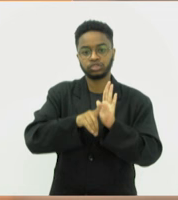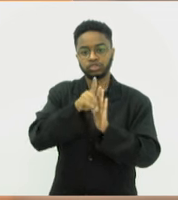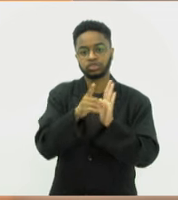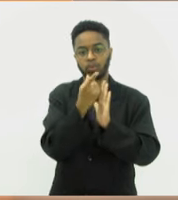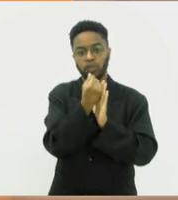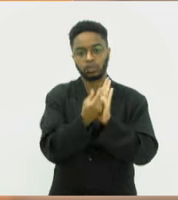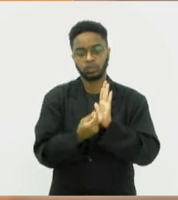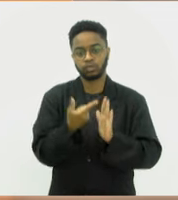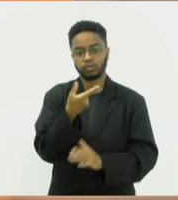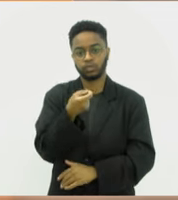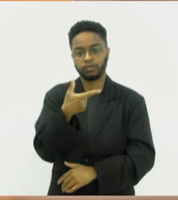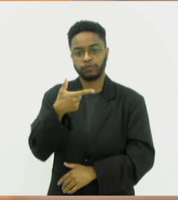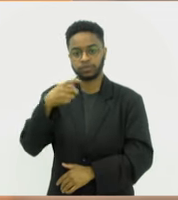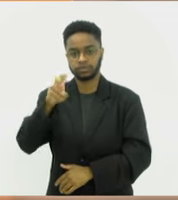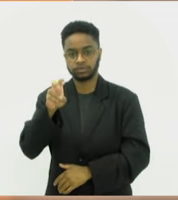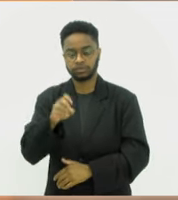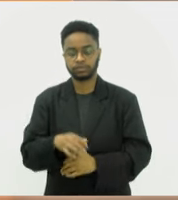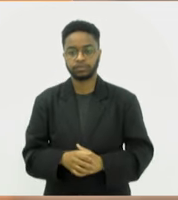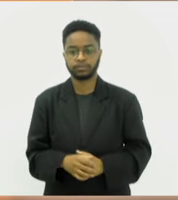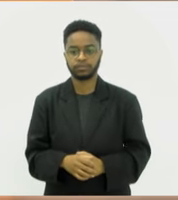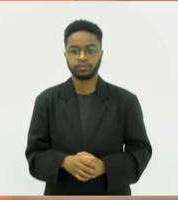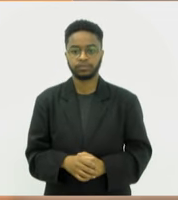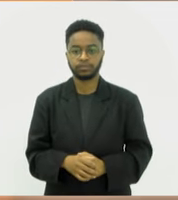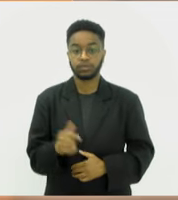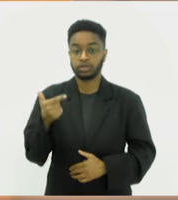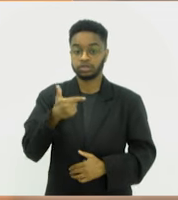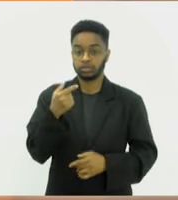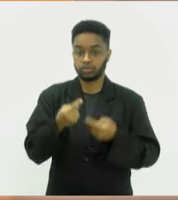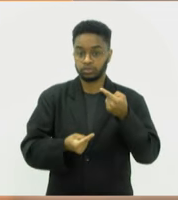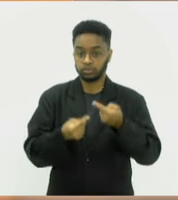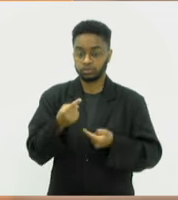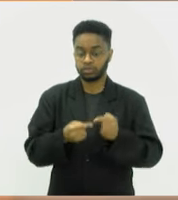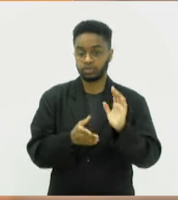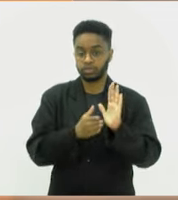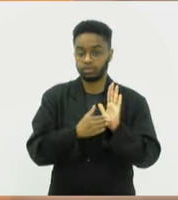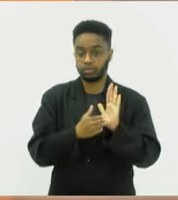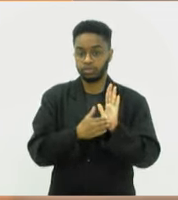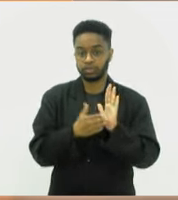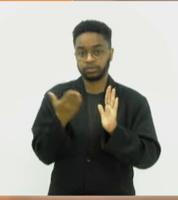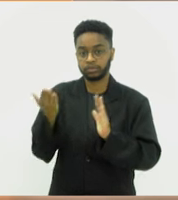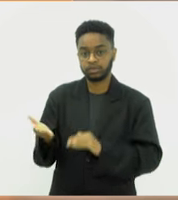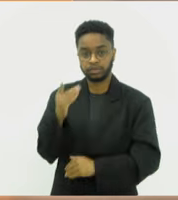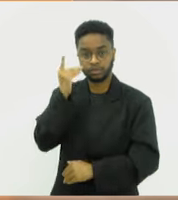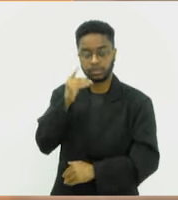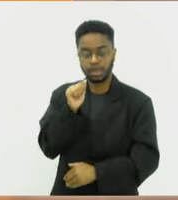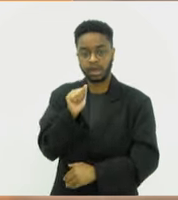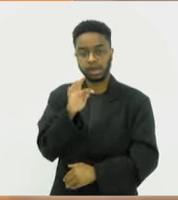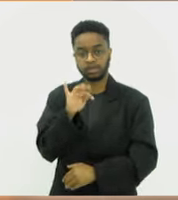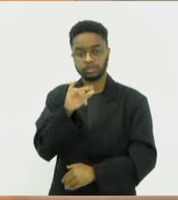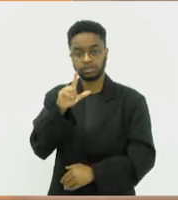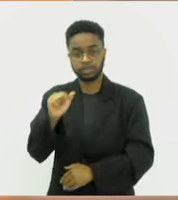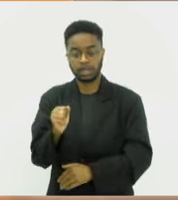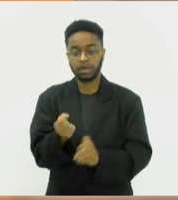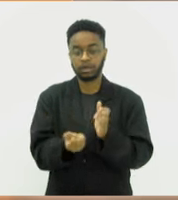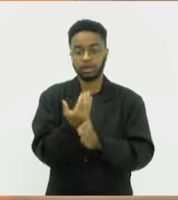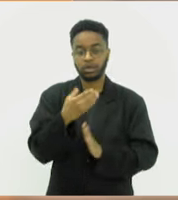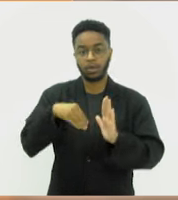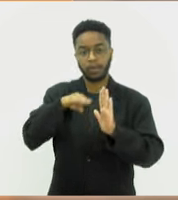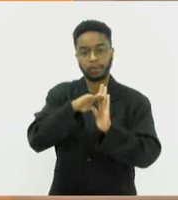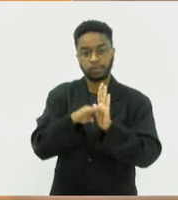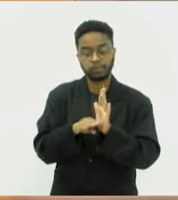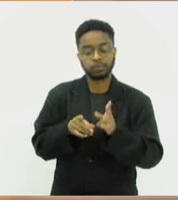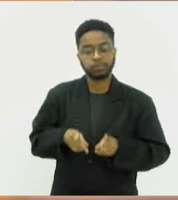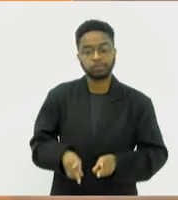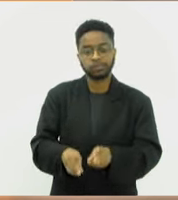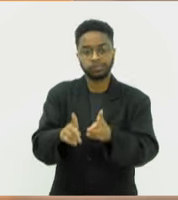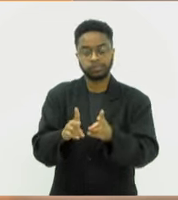de 2025. Em segunda discussão, proposta do deputado Átila Nunes, que cria um programa permanente